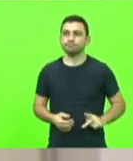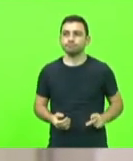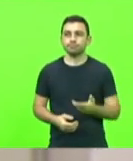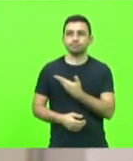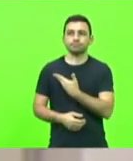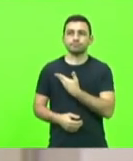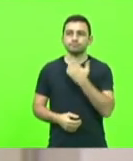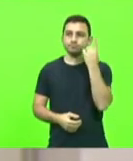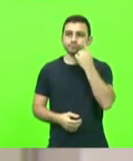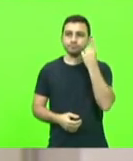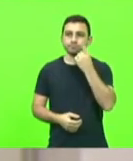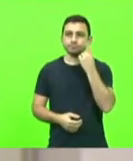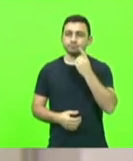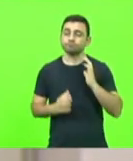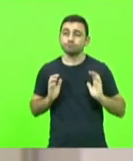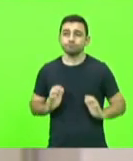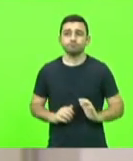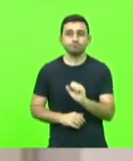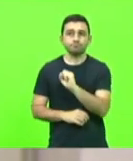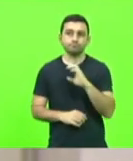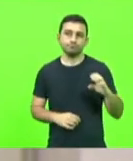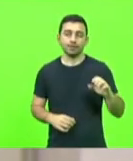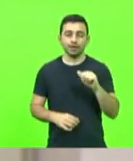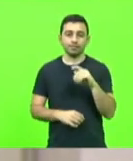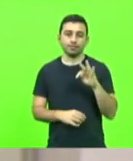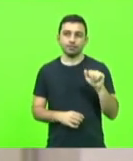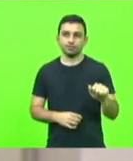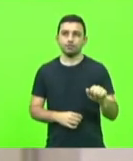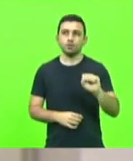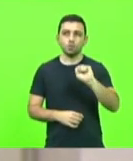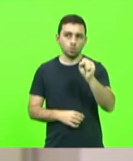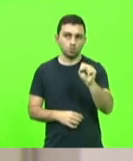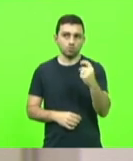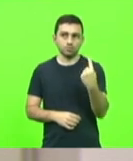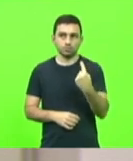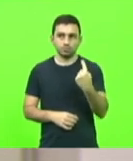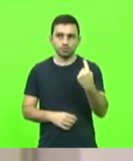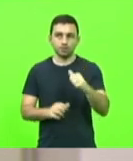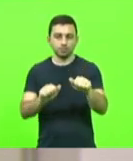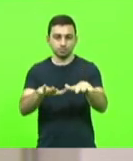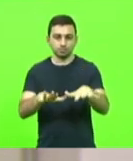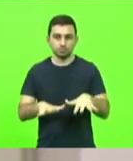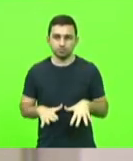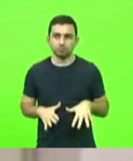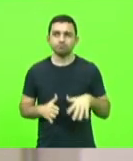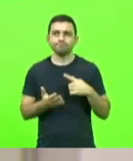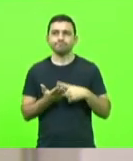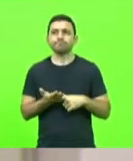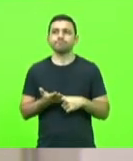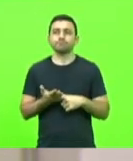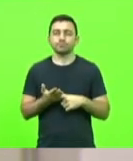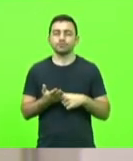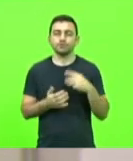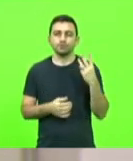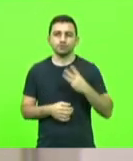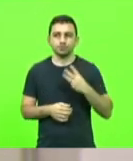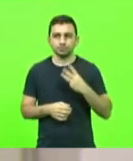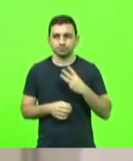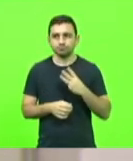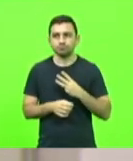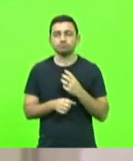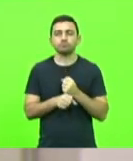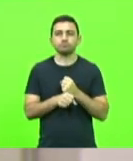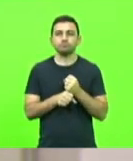catarinenses. Ata da 81ª Sessão Ordinária da 3ª Sessão Legislativa da